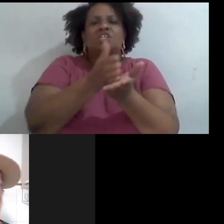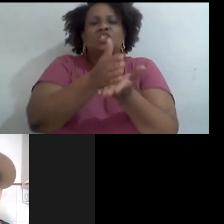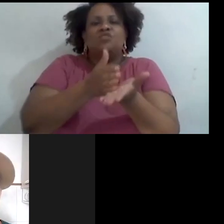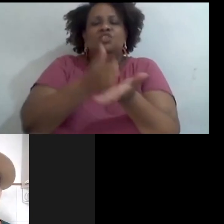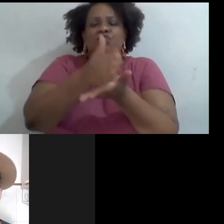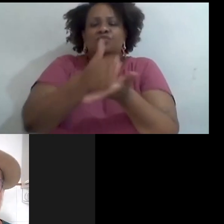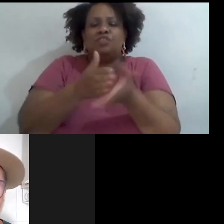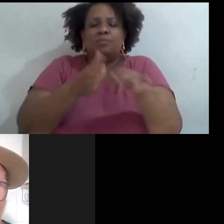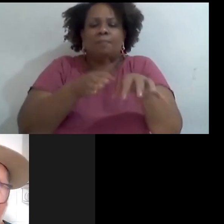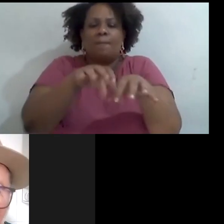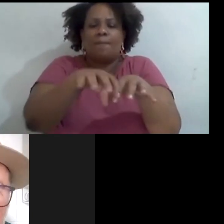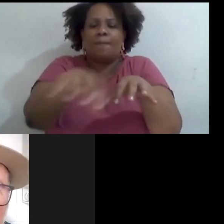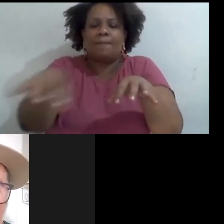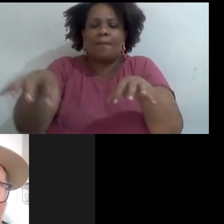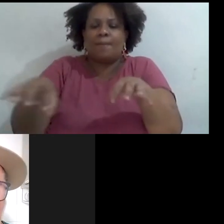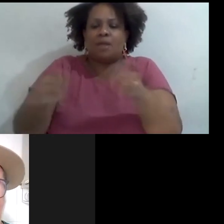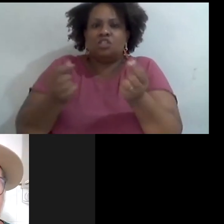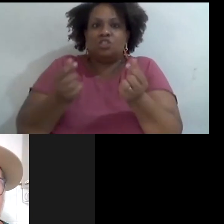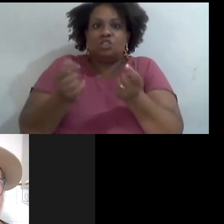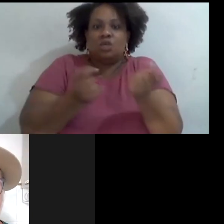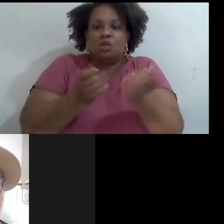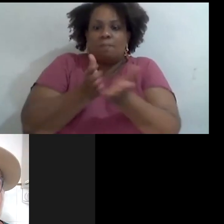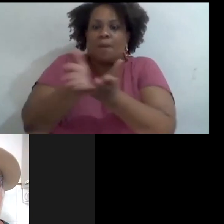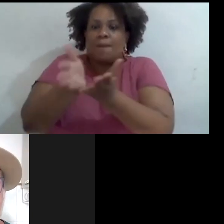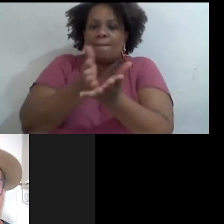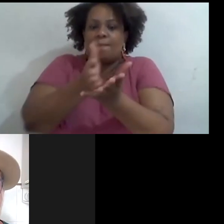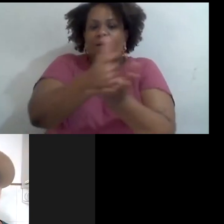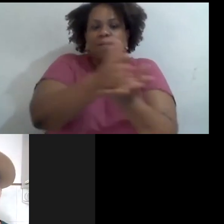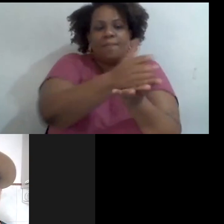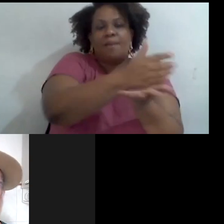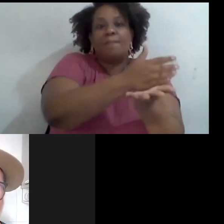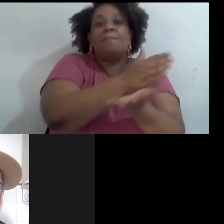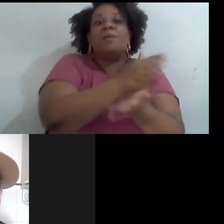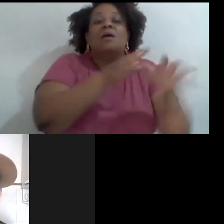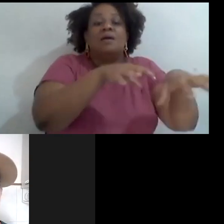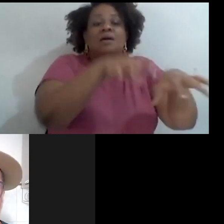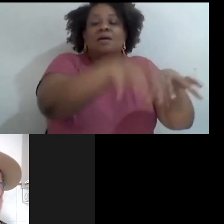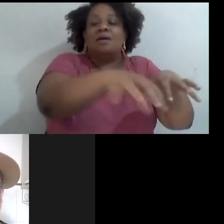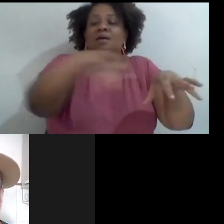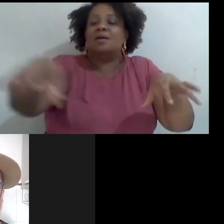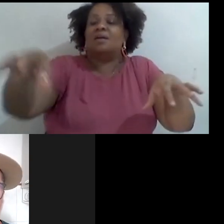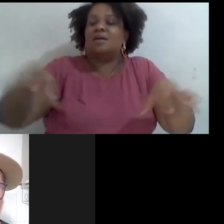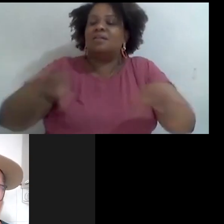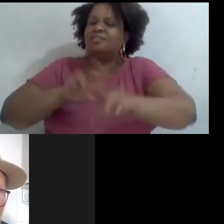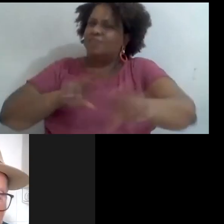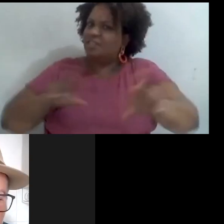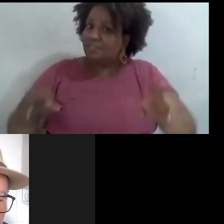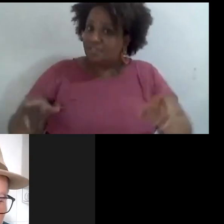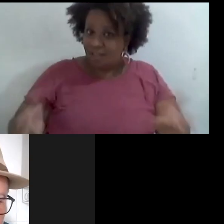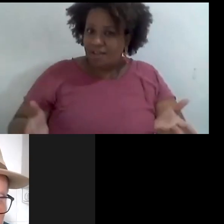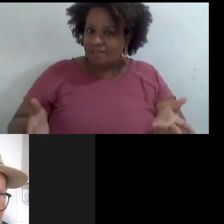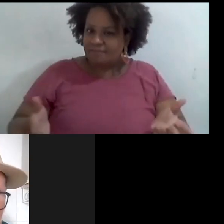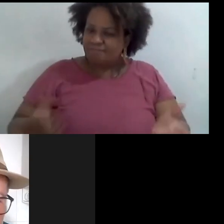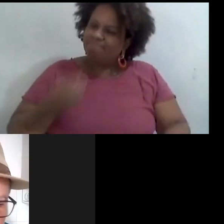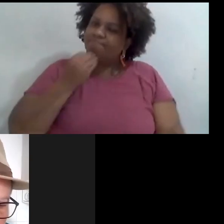controle dos recursos que estão sendo direcionados para cada território de forma diferenciada, para evitar